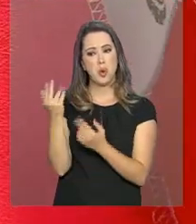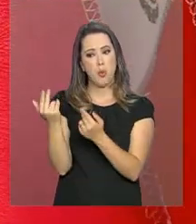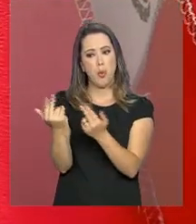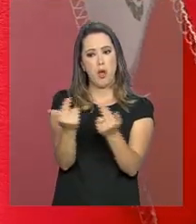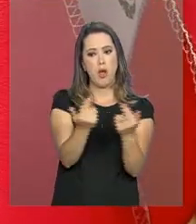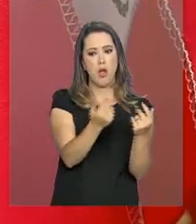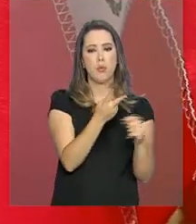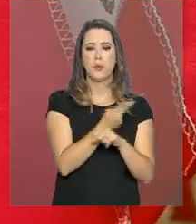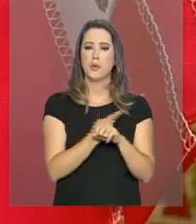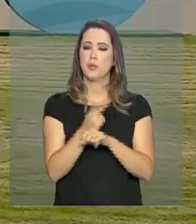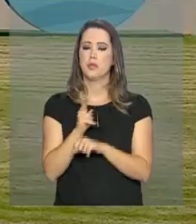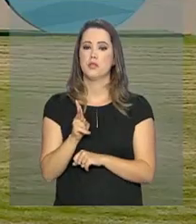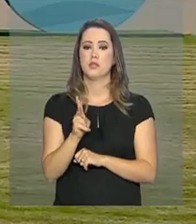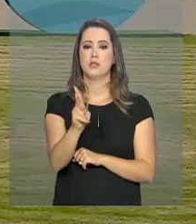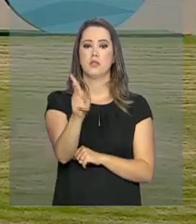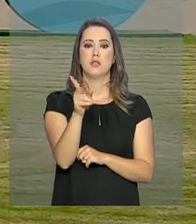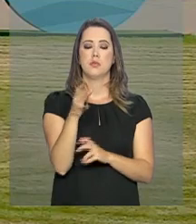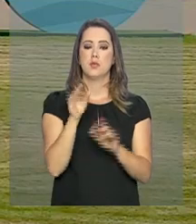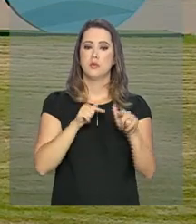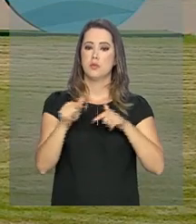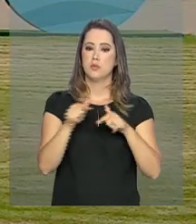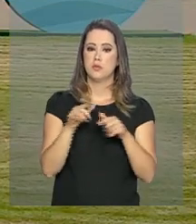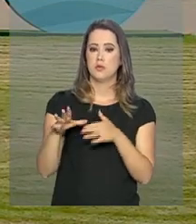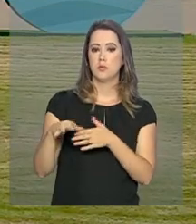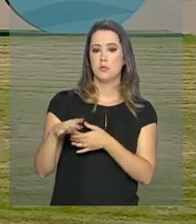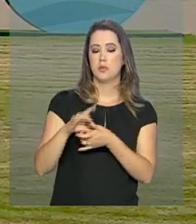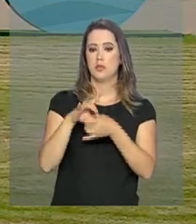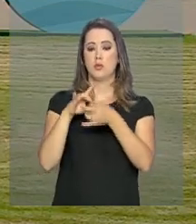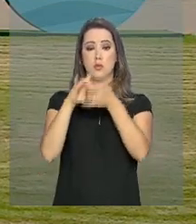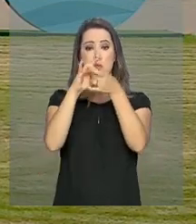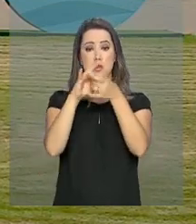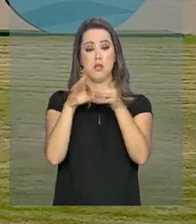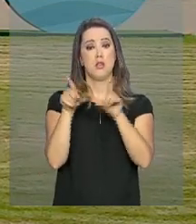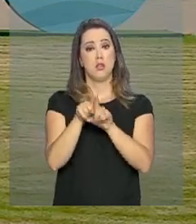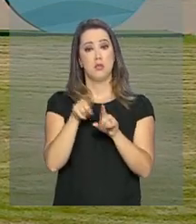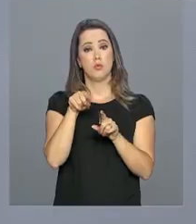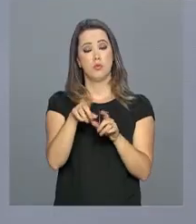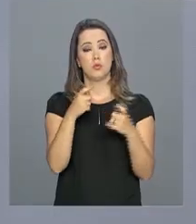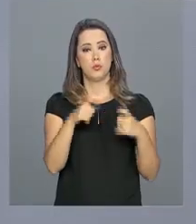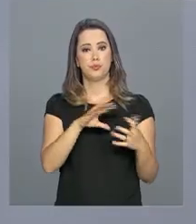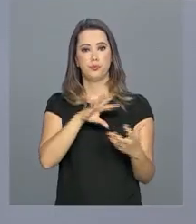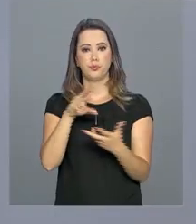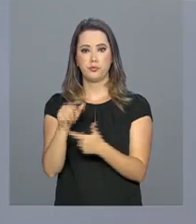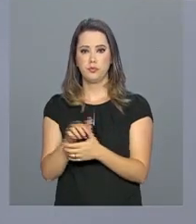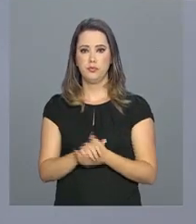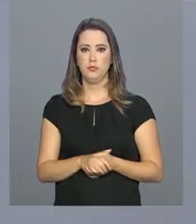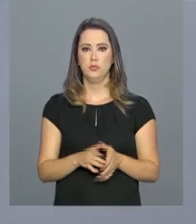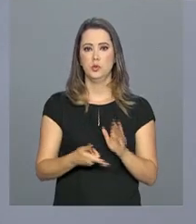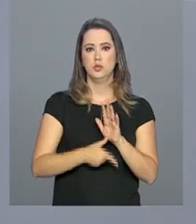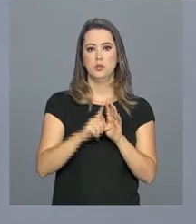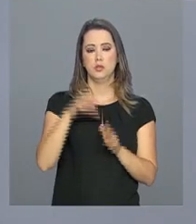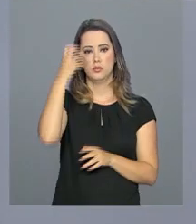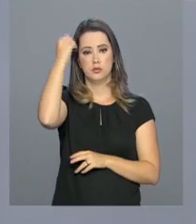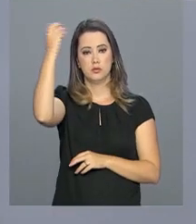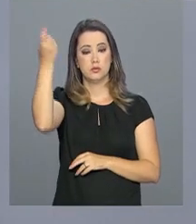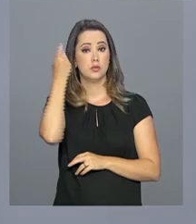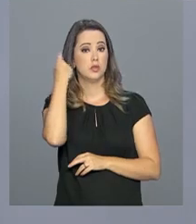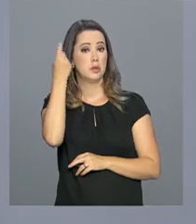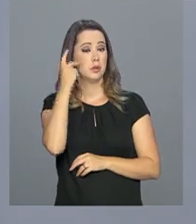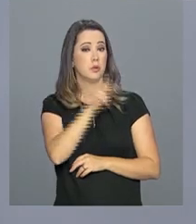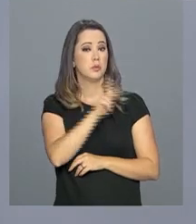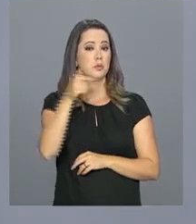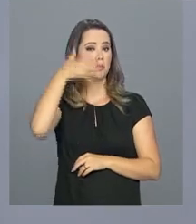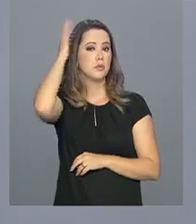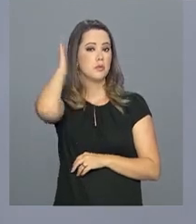buscar sempre que possível uma atuação coordenada na região e no mundo e antes de embarcar para o méxico o presidente